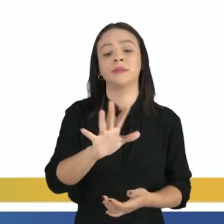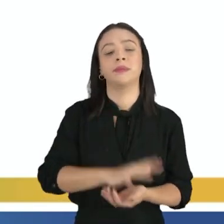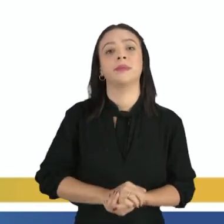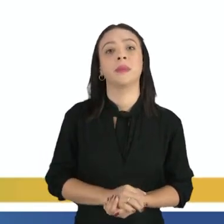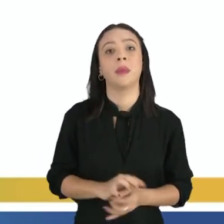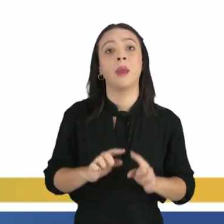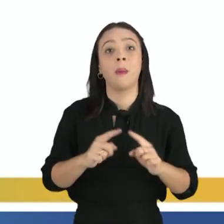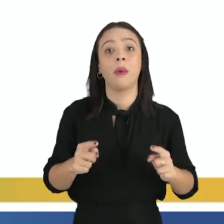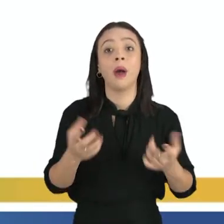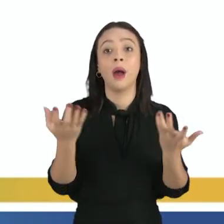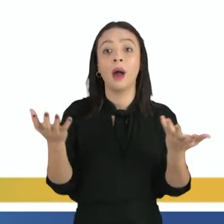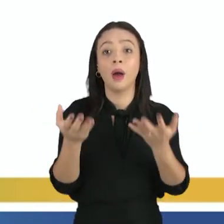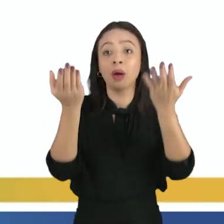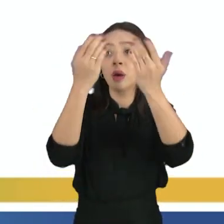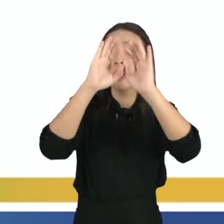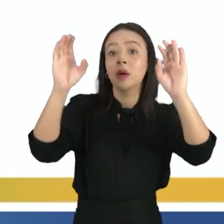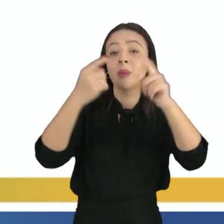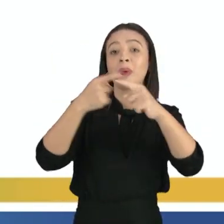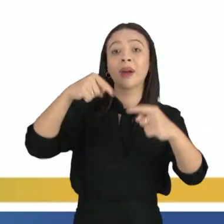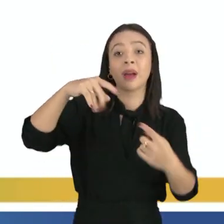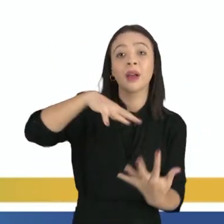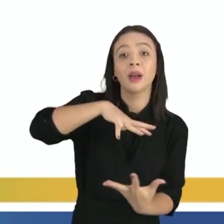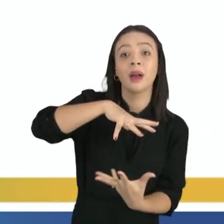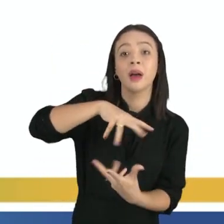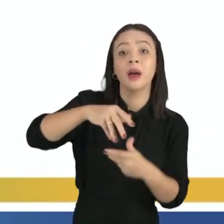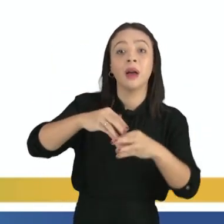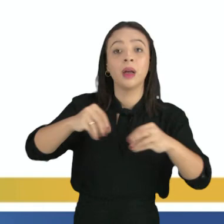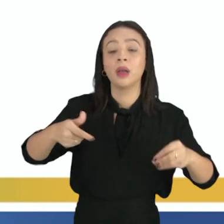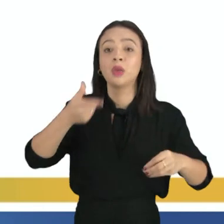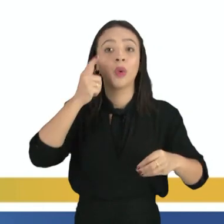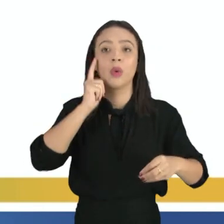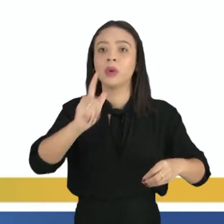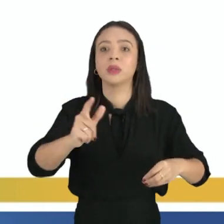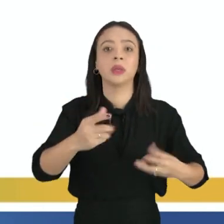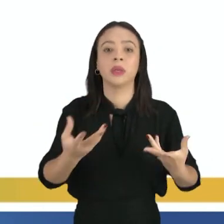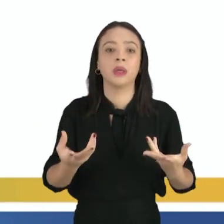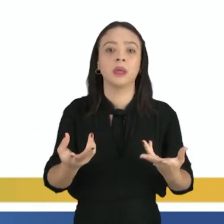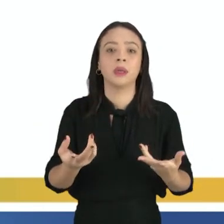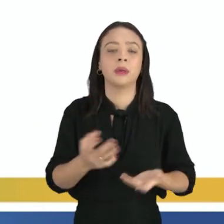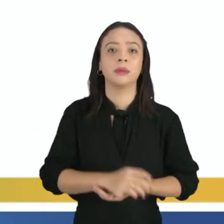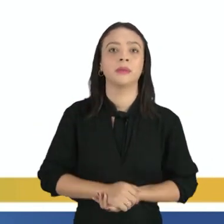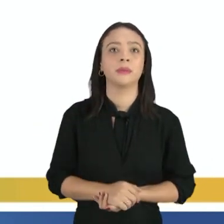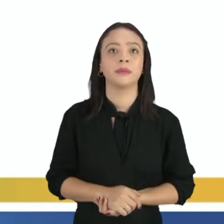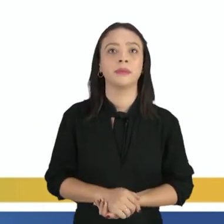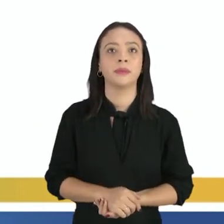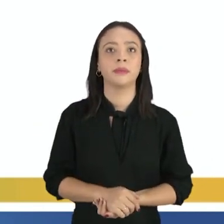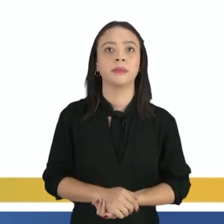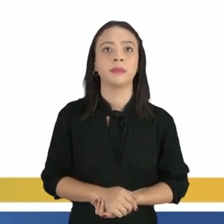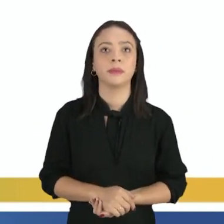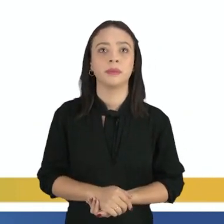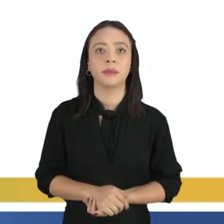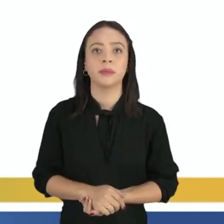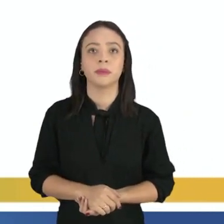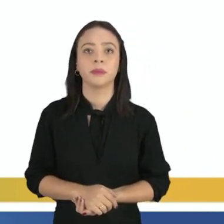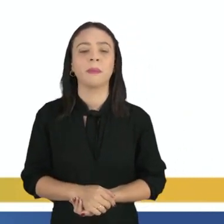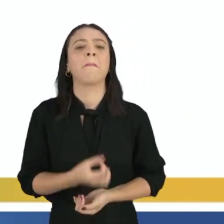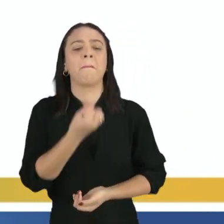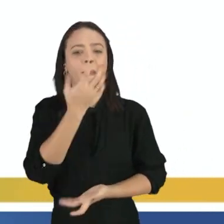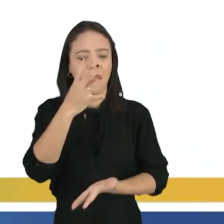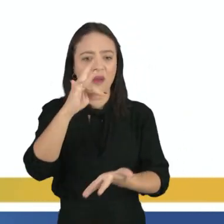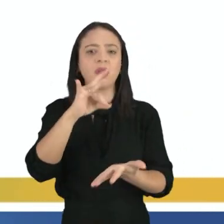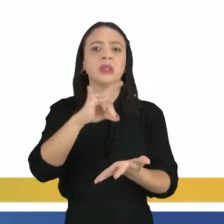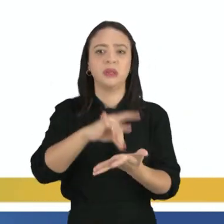que no espaço agora, porque a Terra já não é mais habitável, não tem mais recurso para todo mundo. Então, muito bom esse filme,